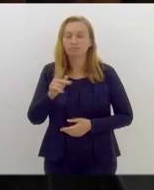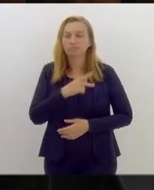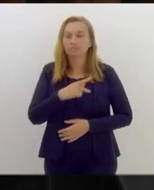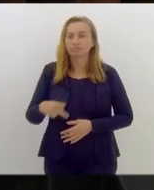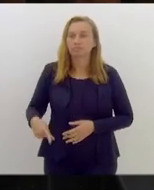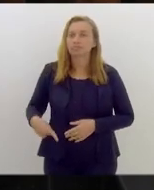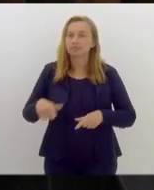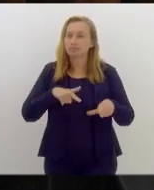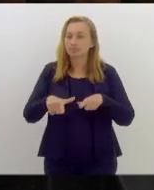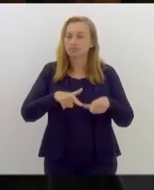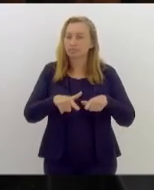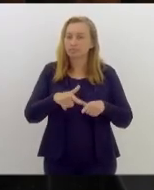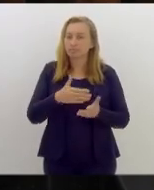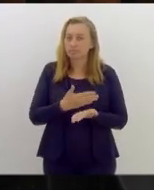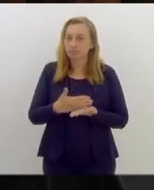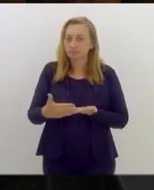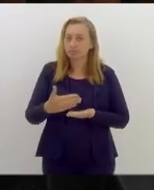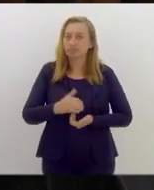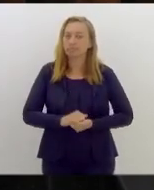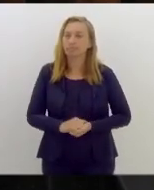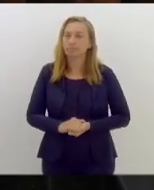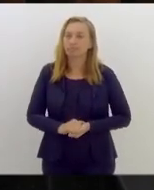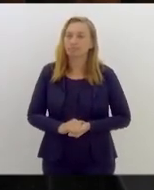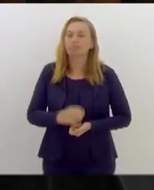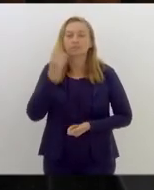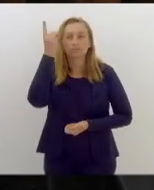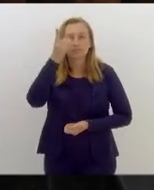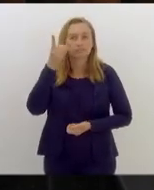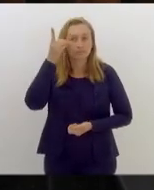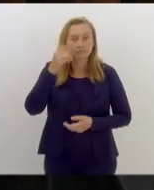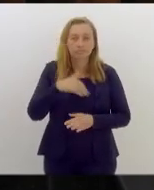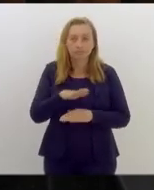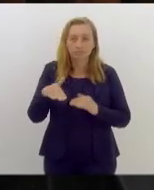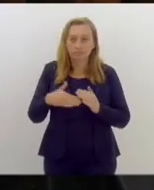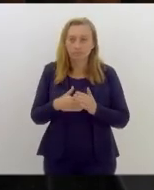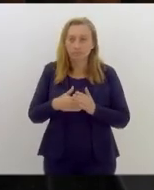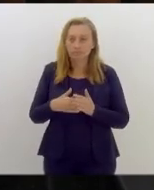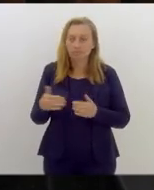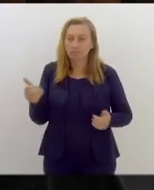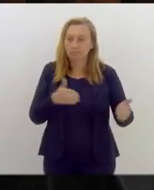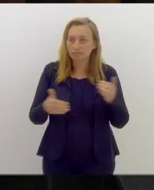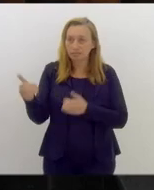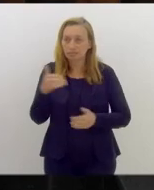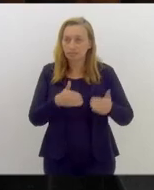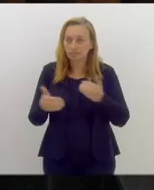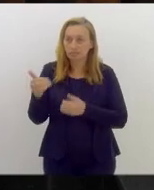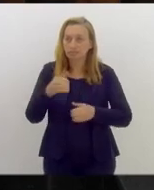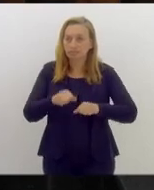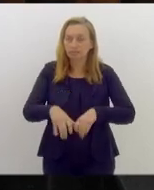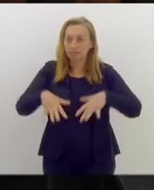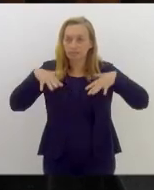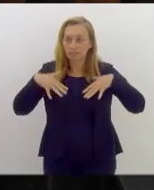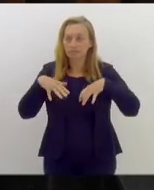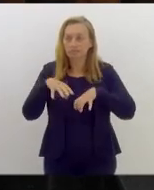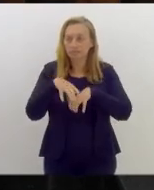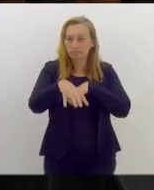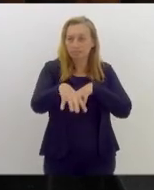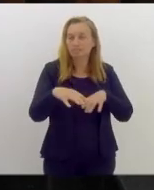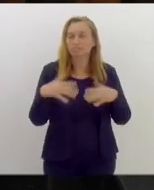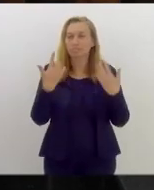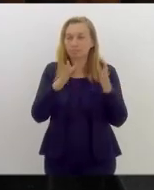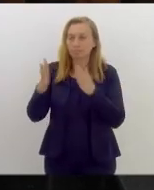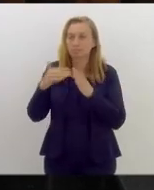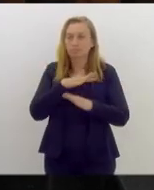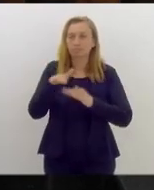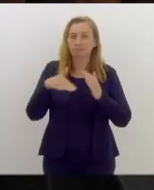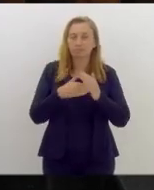expediente inicial, deputados e deputadas que começam a ingressar no plenário virtual, e, sobretudo, aqui, saúdo os